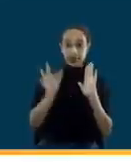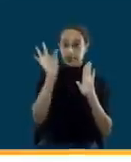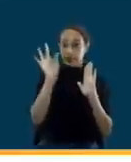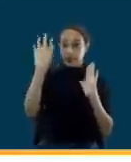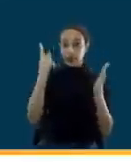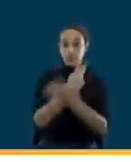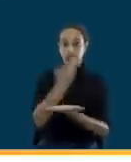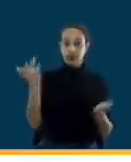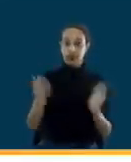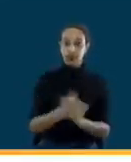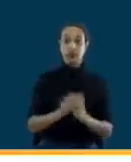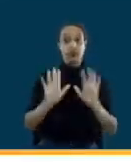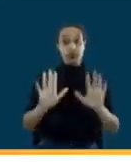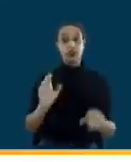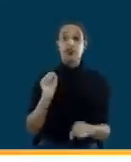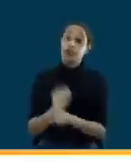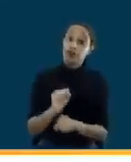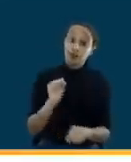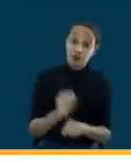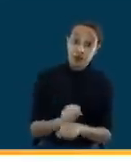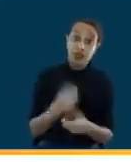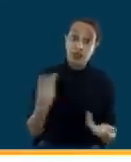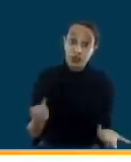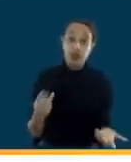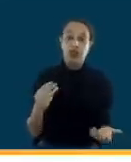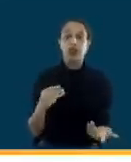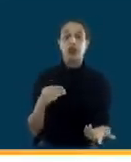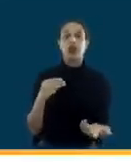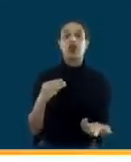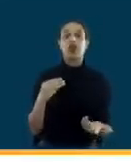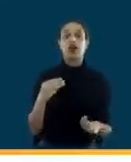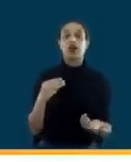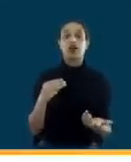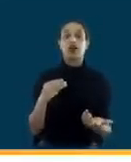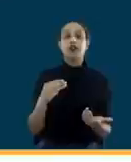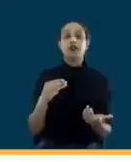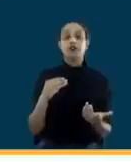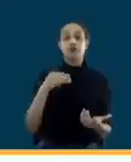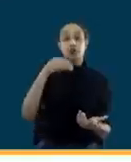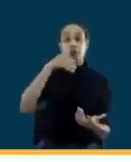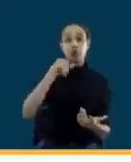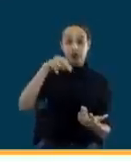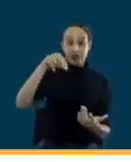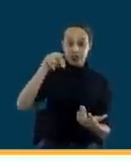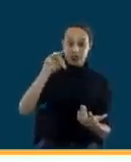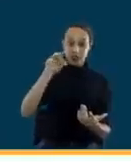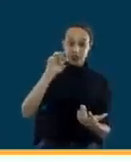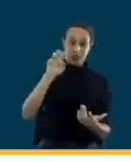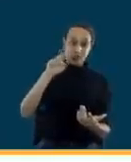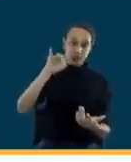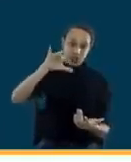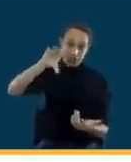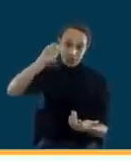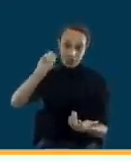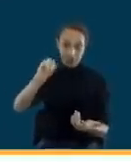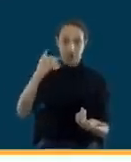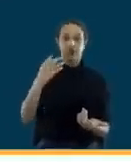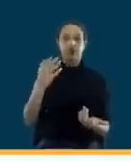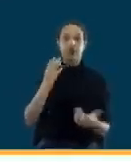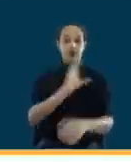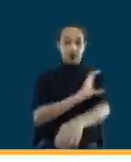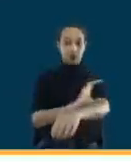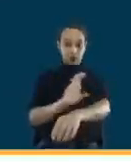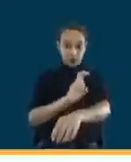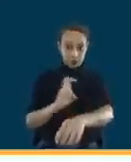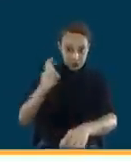temos o Ministério da Cultura, infelizmente, porque esse é um luto que nós não aceitamos, nós temos direito ao Ministério da Cultura,